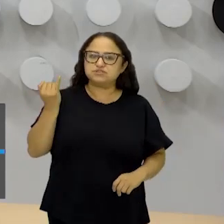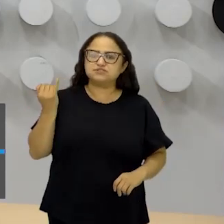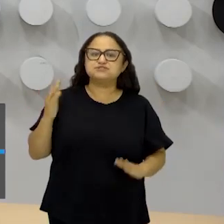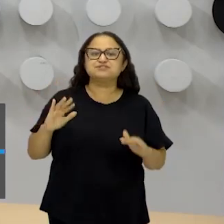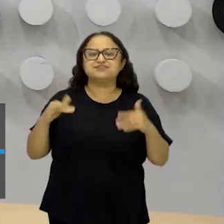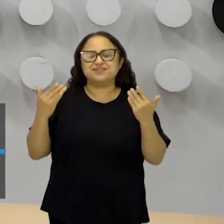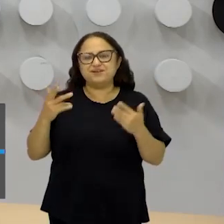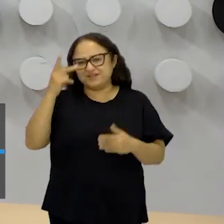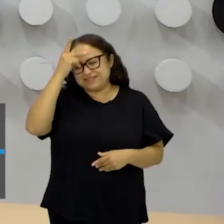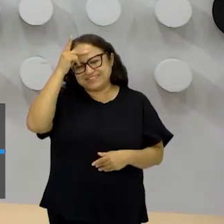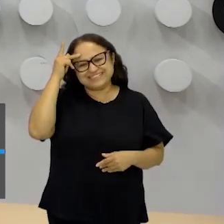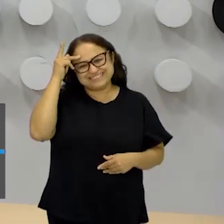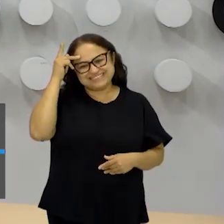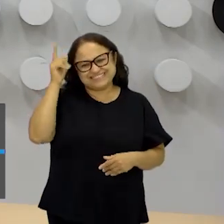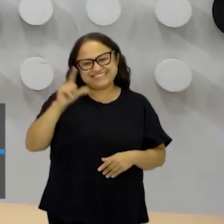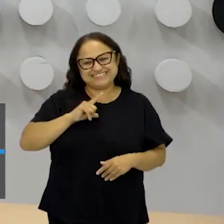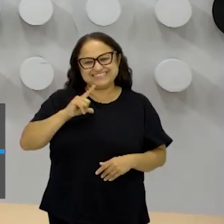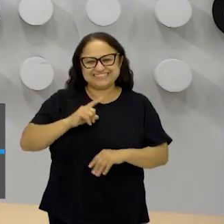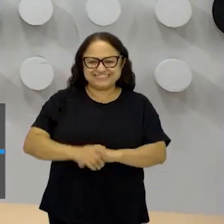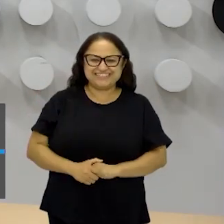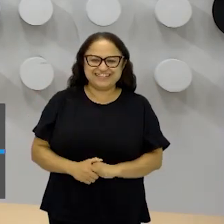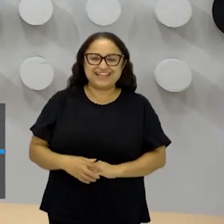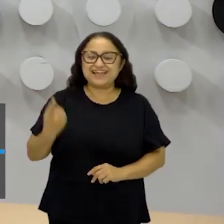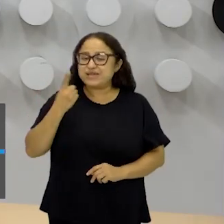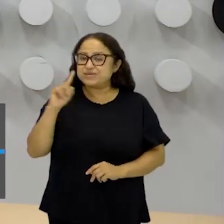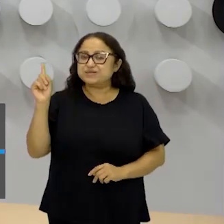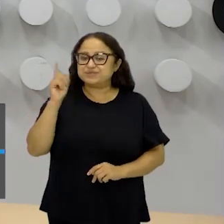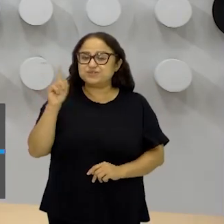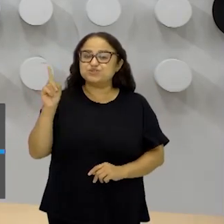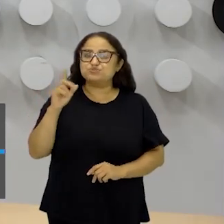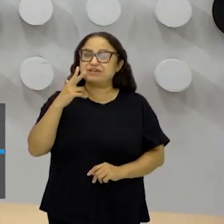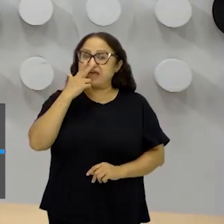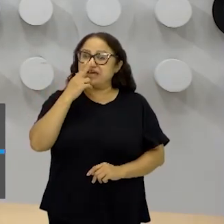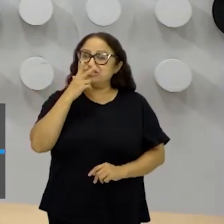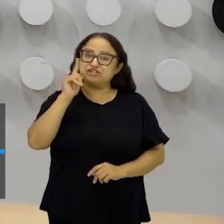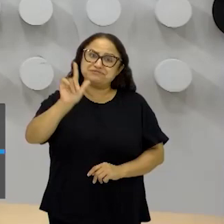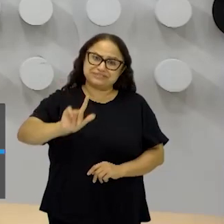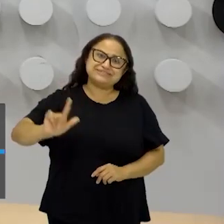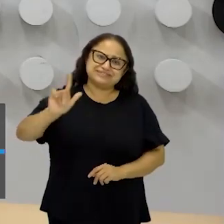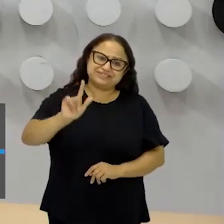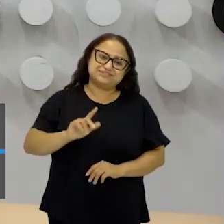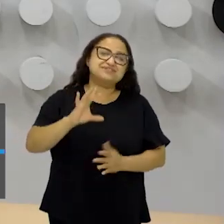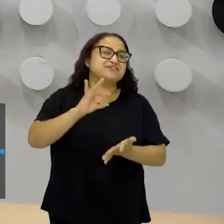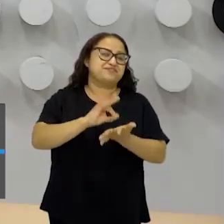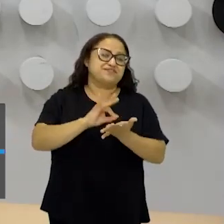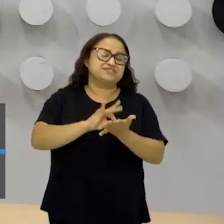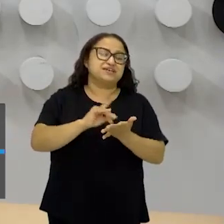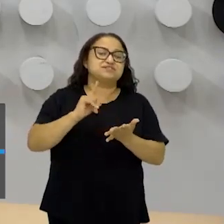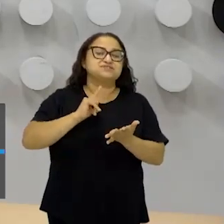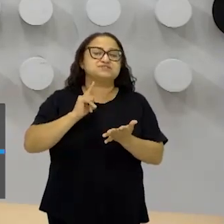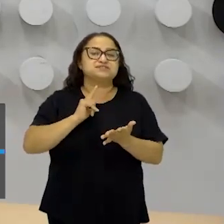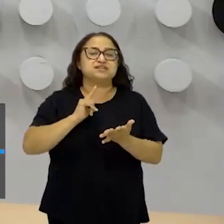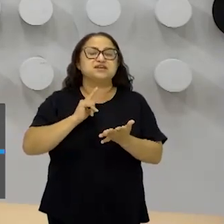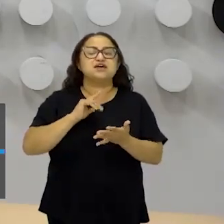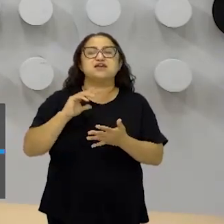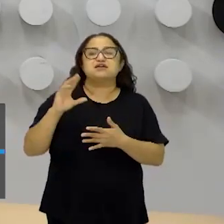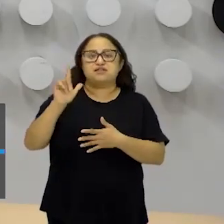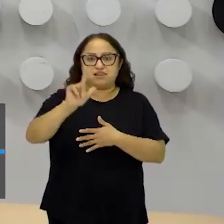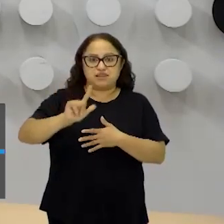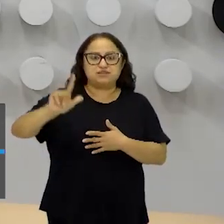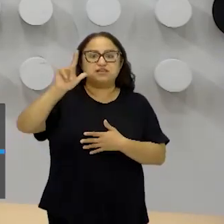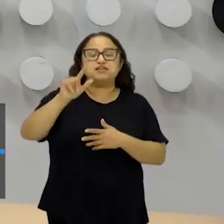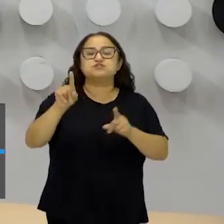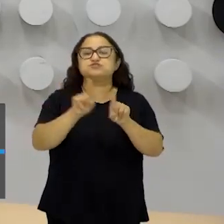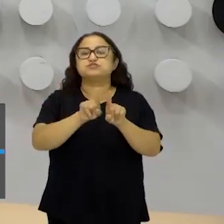pessoal ficou, os alunos acharam que só as últimas pareciam de literatura. É verdade, né? É porque o assunto envolve literatura, Muito língua portuguesa